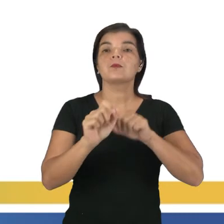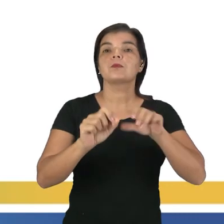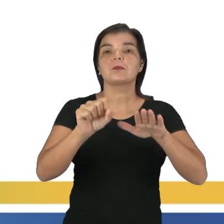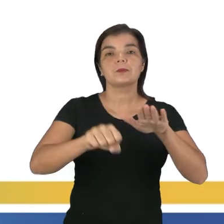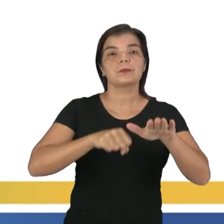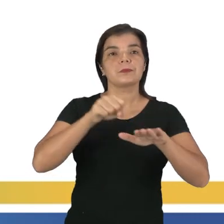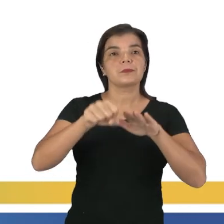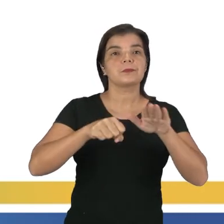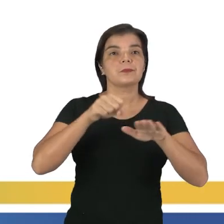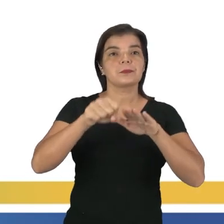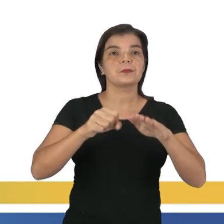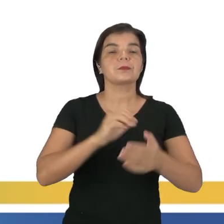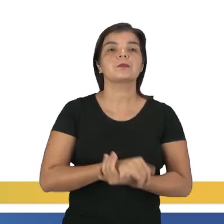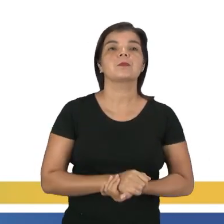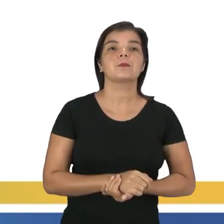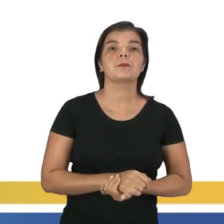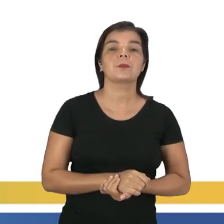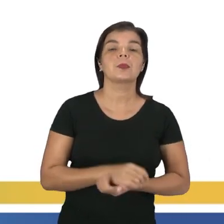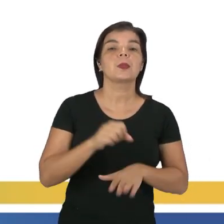máquinas.